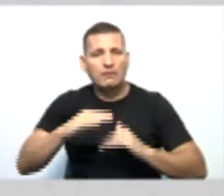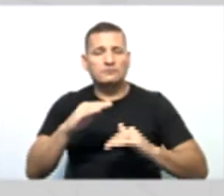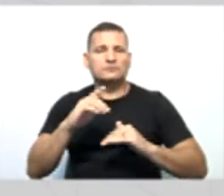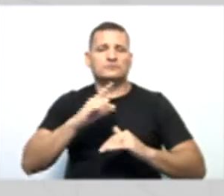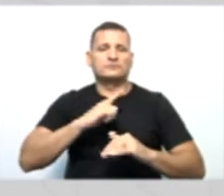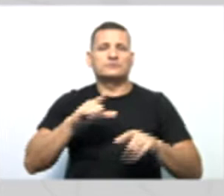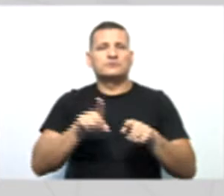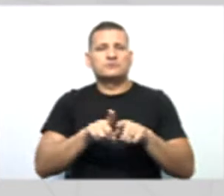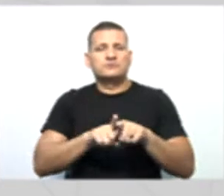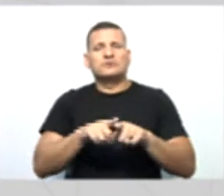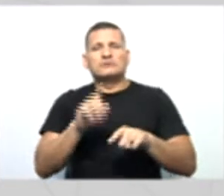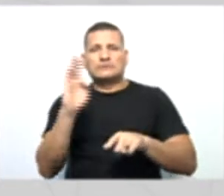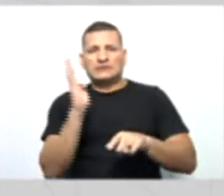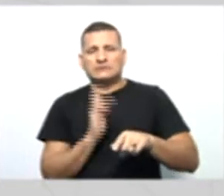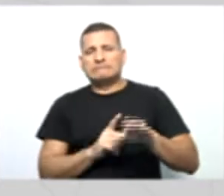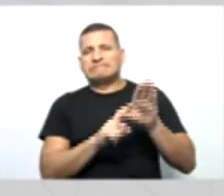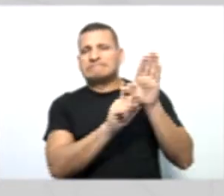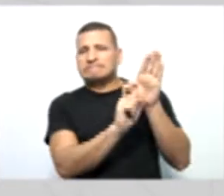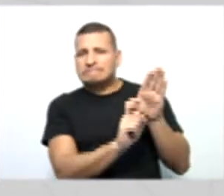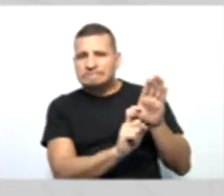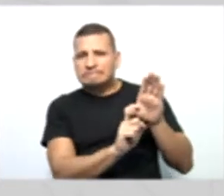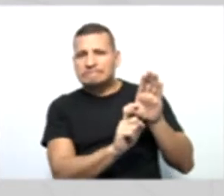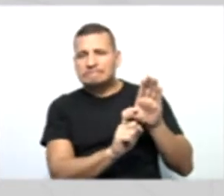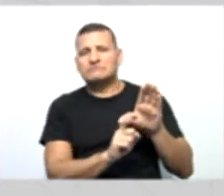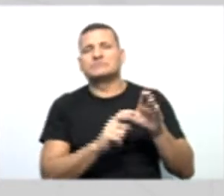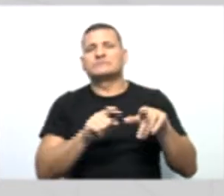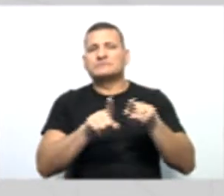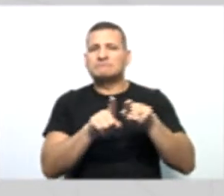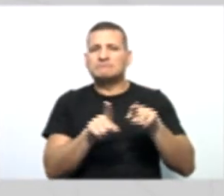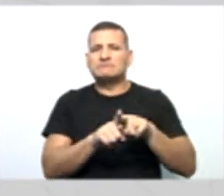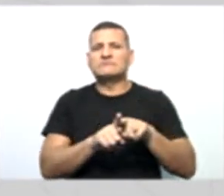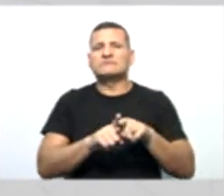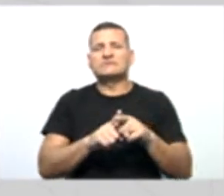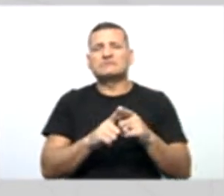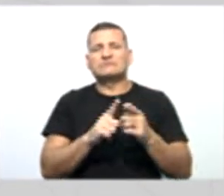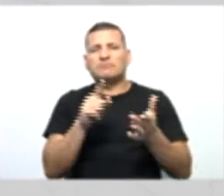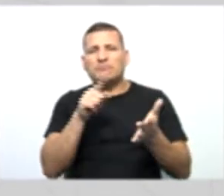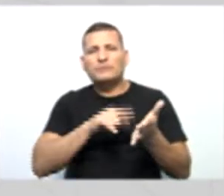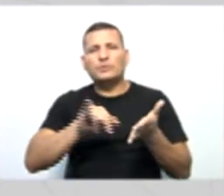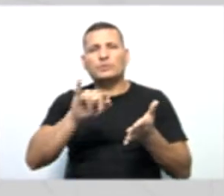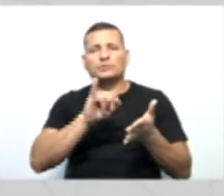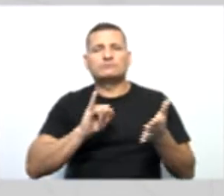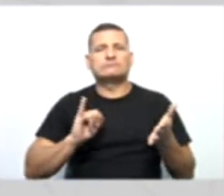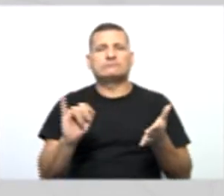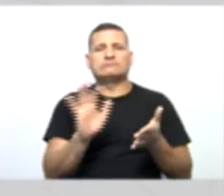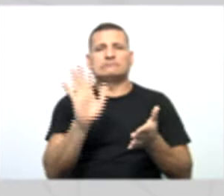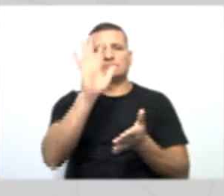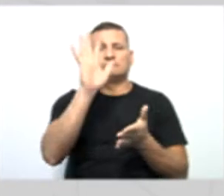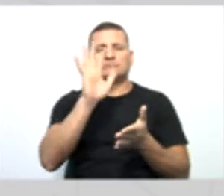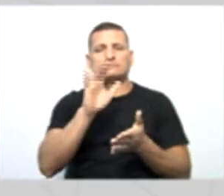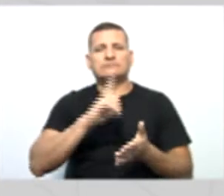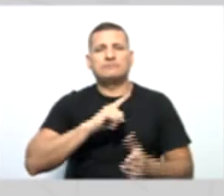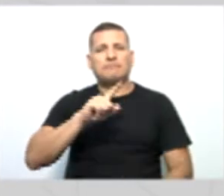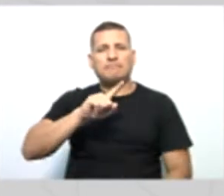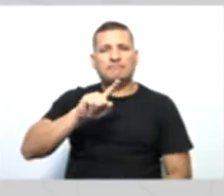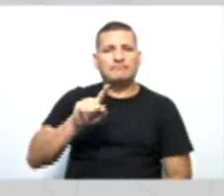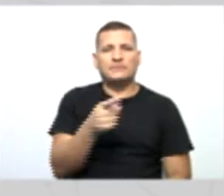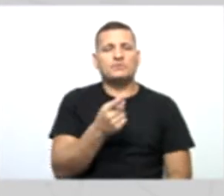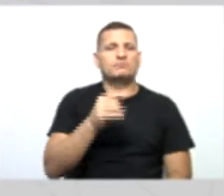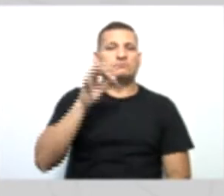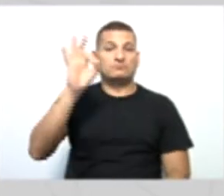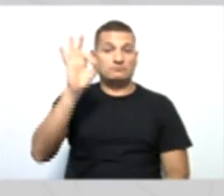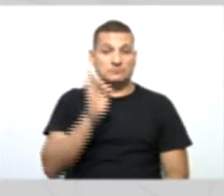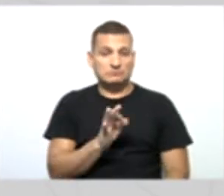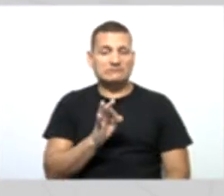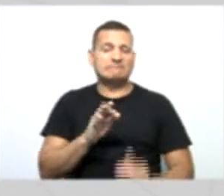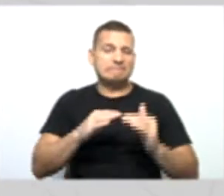alta dívida externa, uma hiperinflação, mais de 1000% de inflação, imagine que era muito